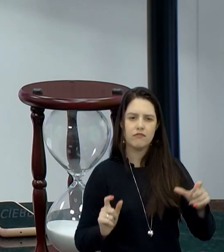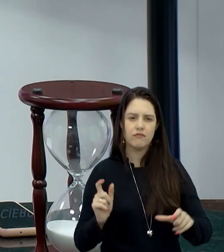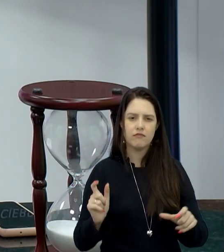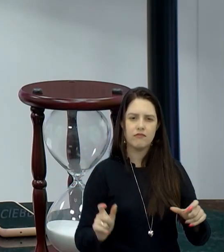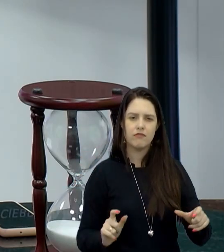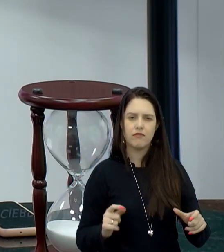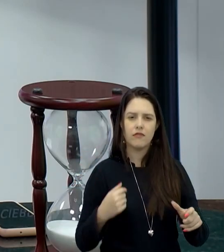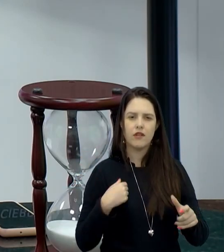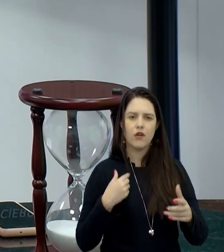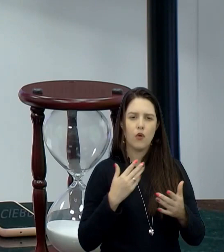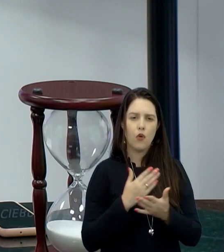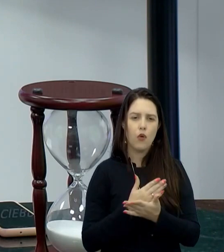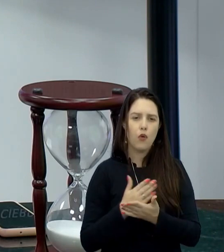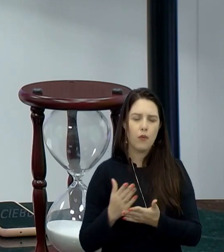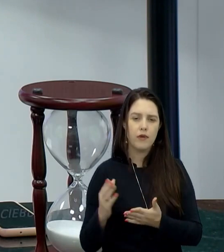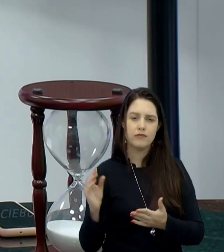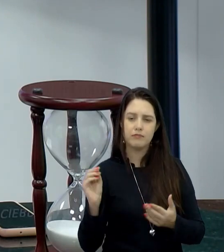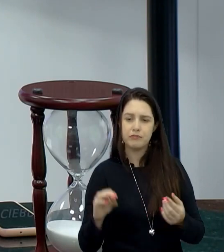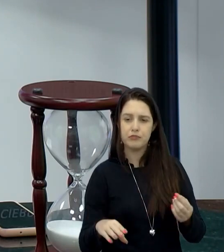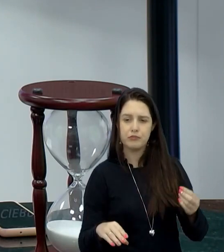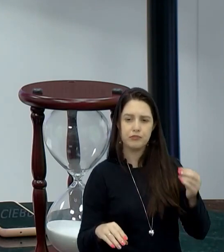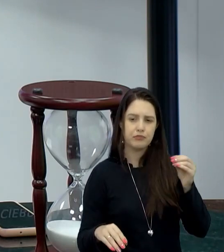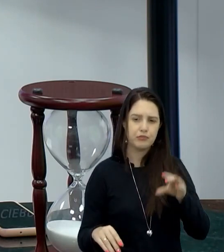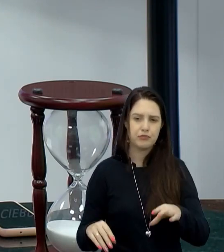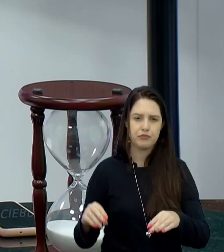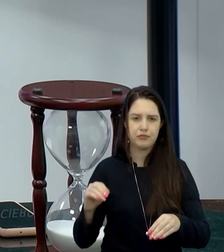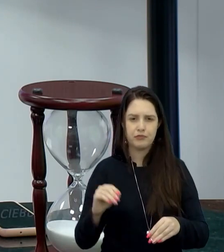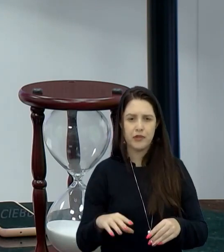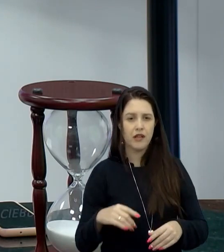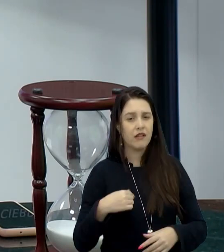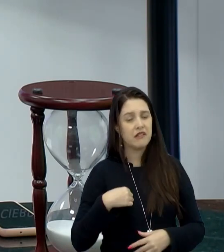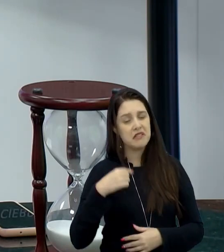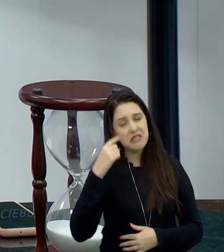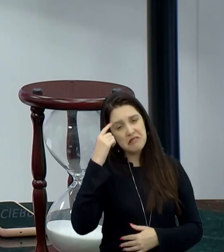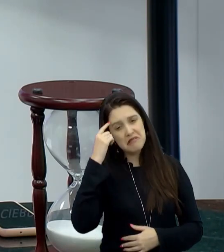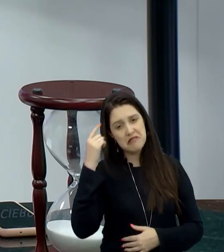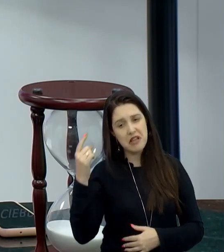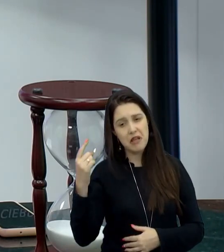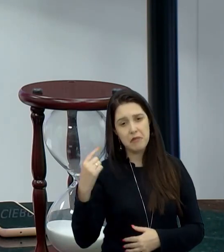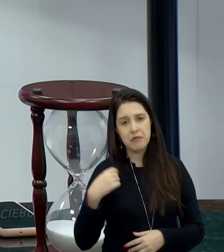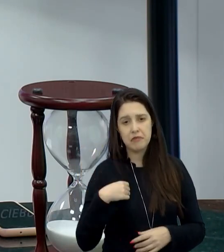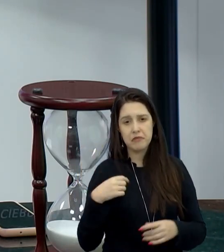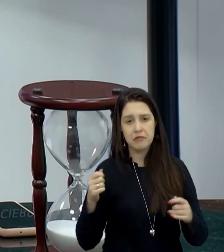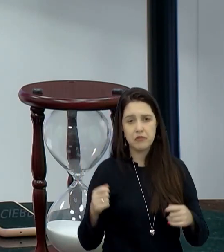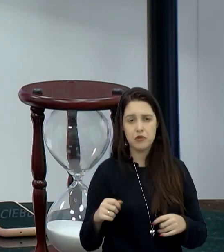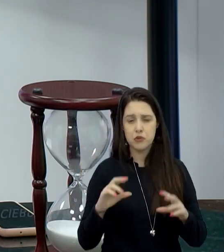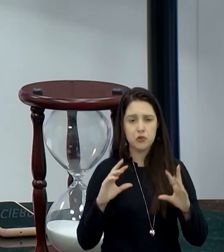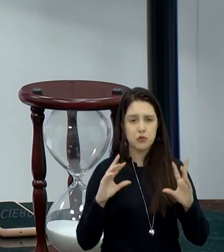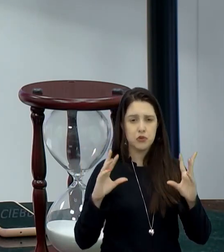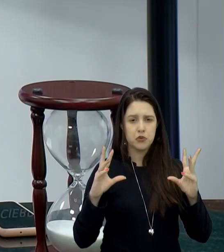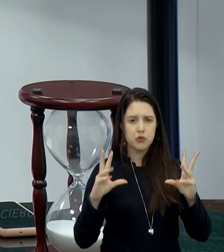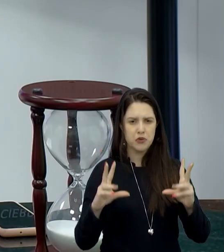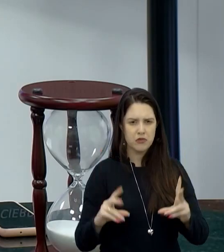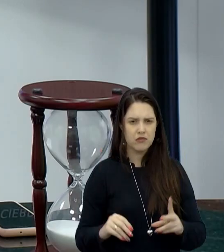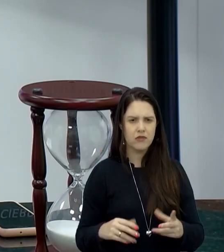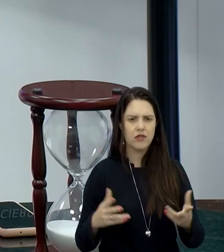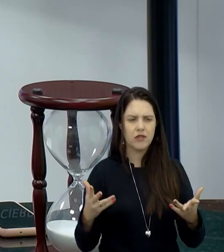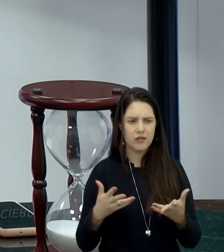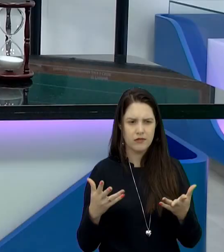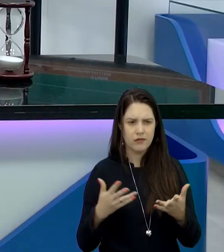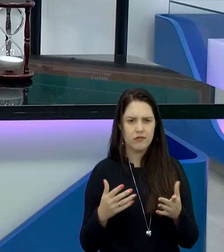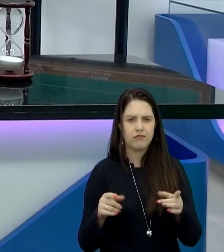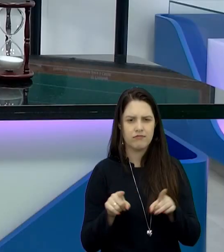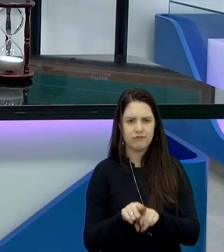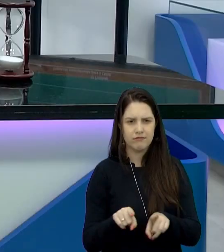começam a trazer soluções, né, e pensar sobre essas soluções. Isso é usado o tempo todo. Inclusive, a gente faz muito brainstorm,